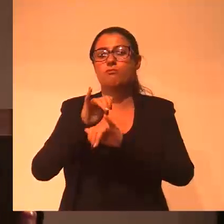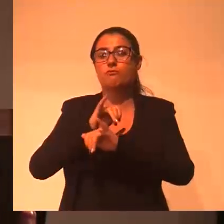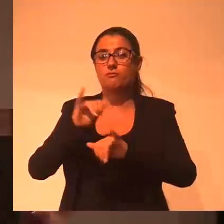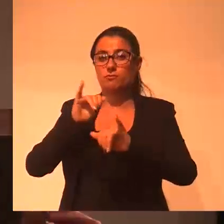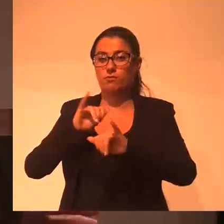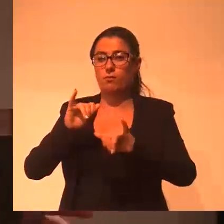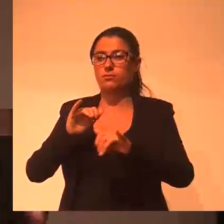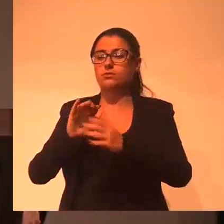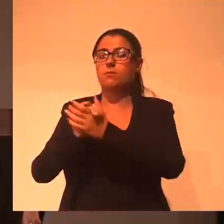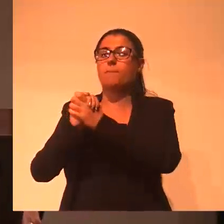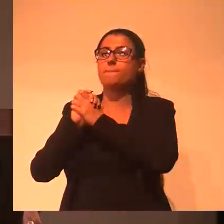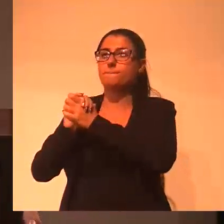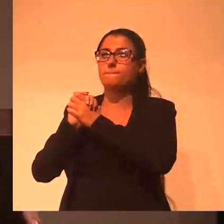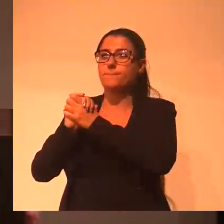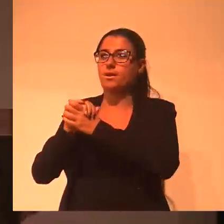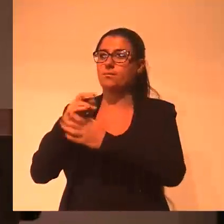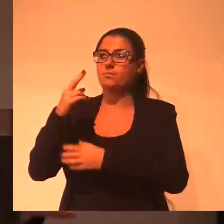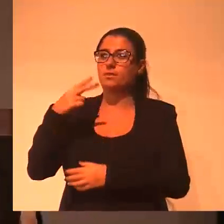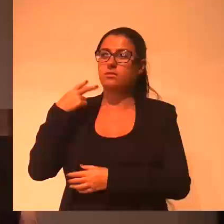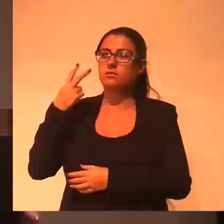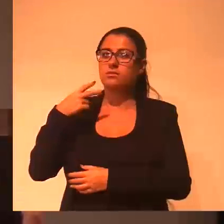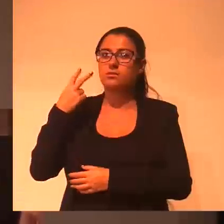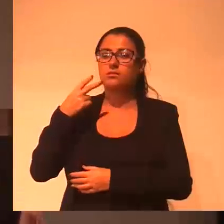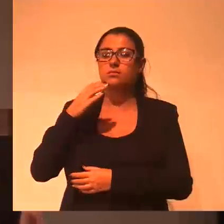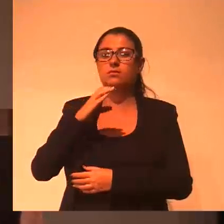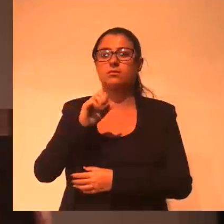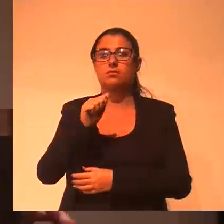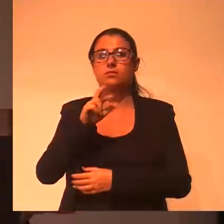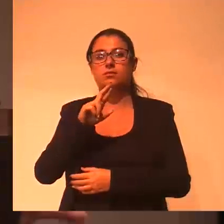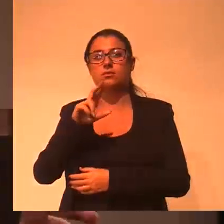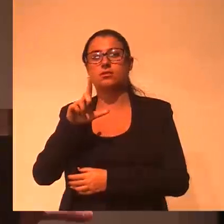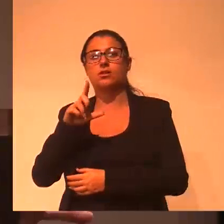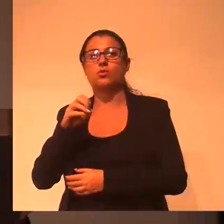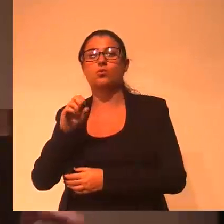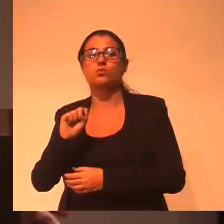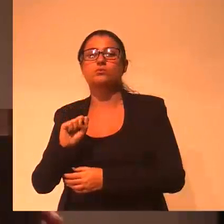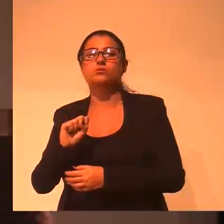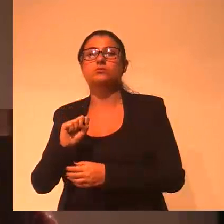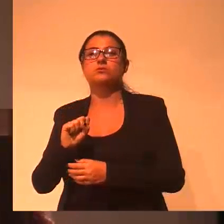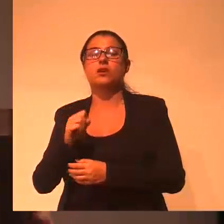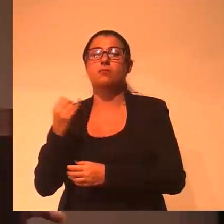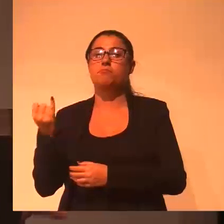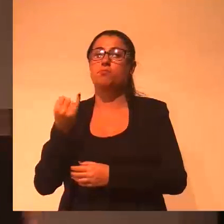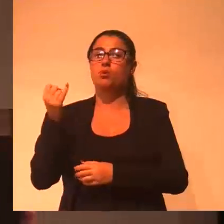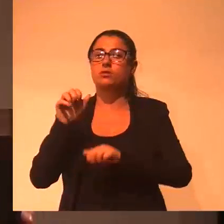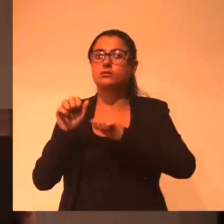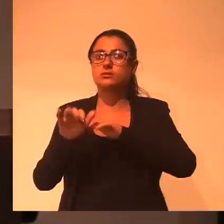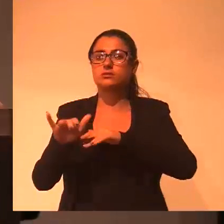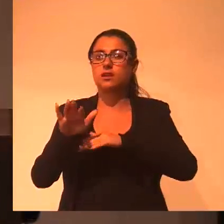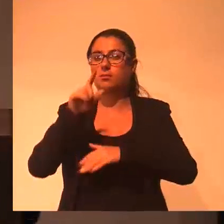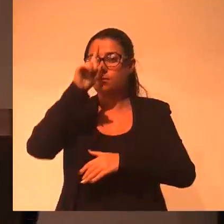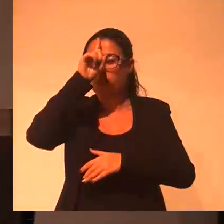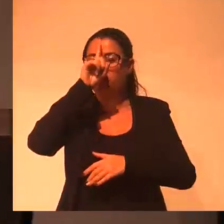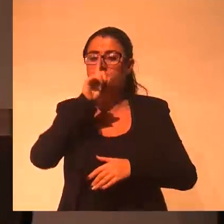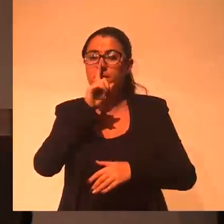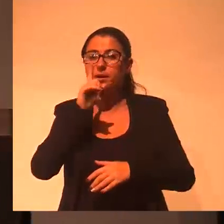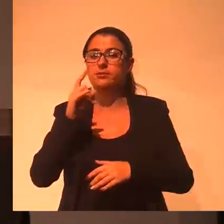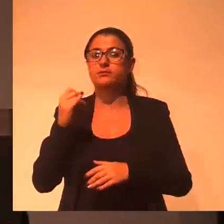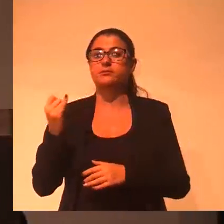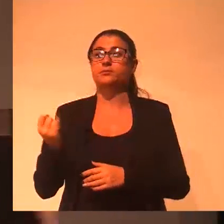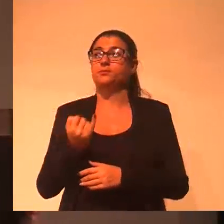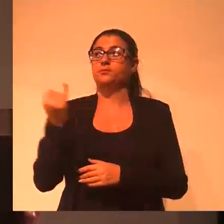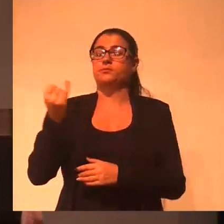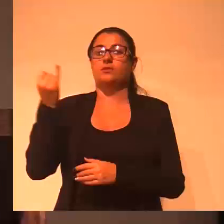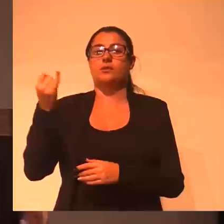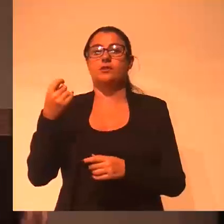até parabenizando o vereador Carlos Florentino e o vereador Macaxeira. A importância do Setembro Amarelo é tão grande, e eu faço questão